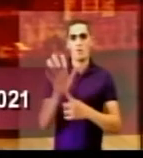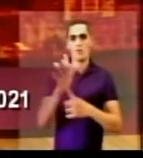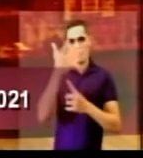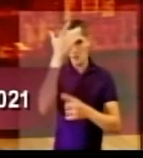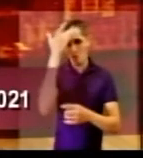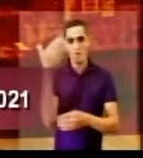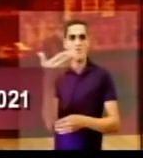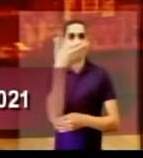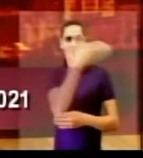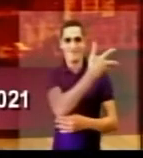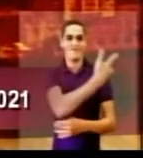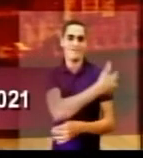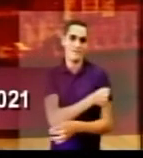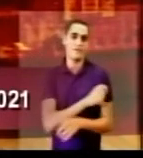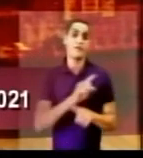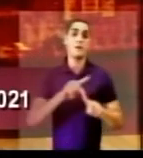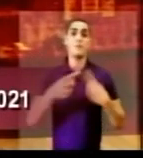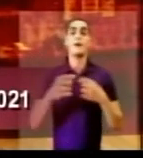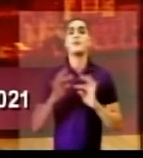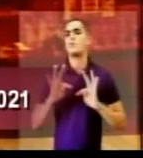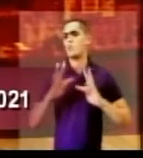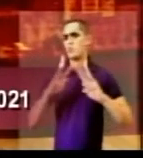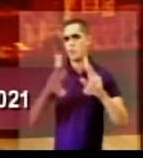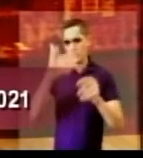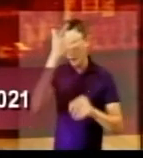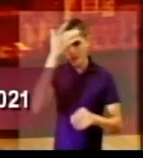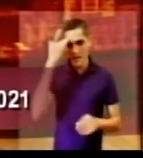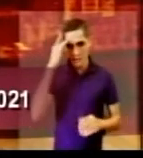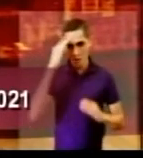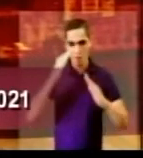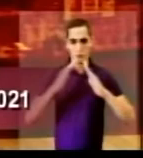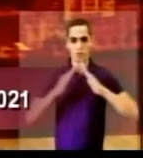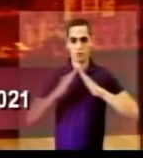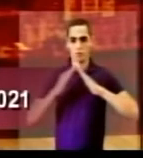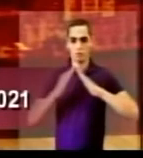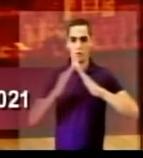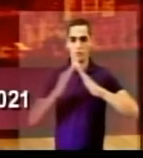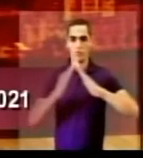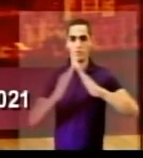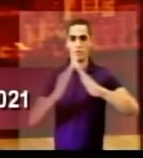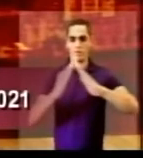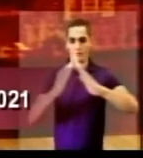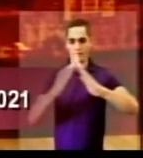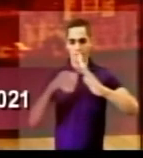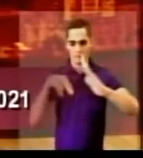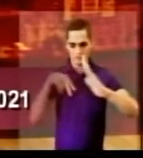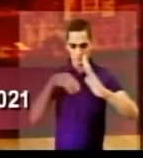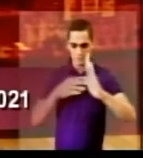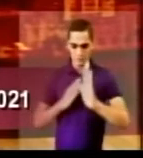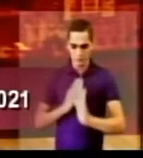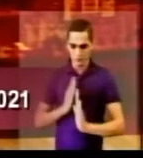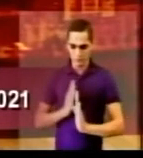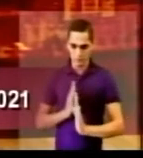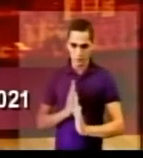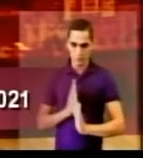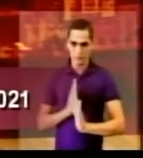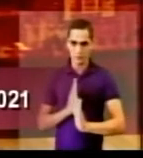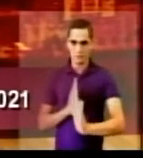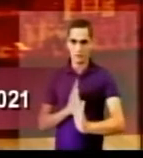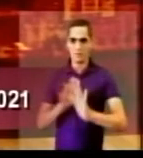sombra. Todo mundo, quando entrava lá dentro, não demorava 10 minutos para ser vacinado, ficava